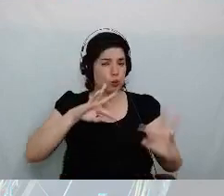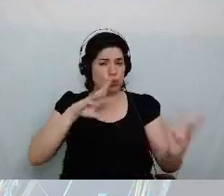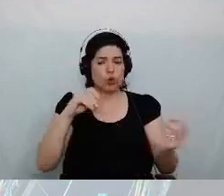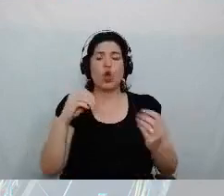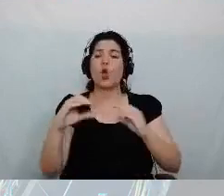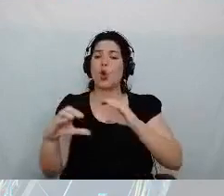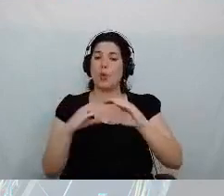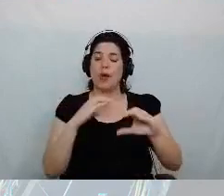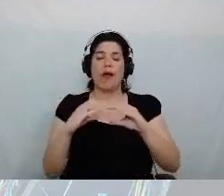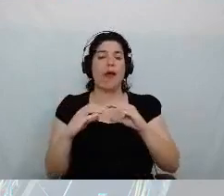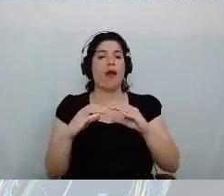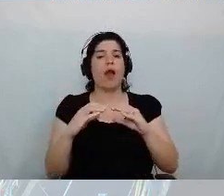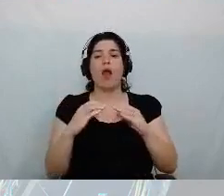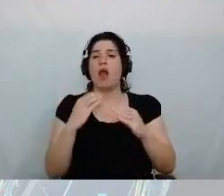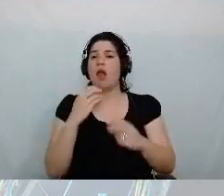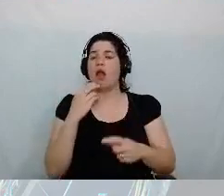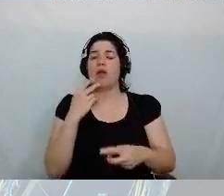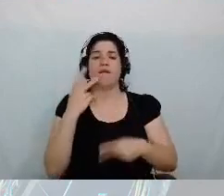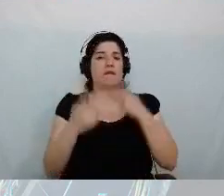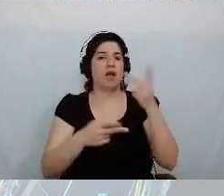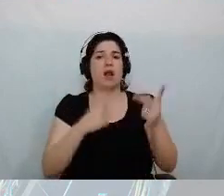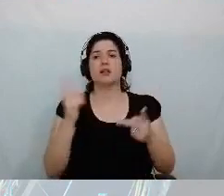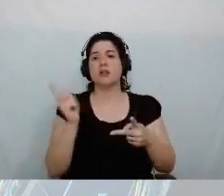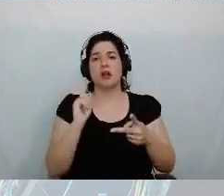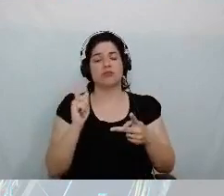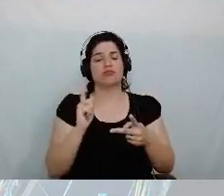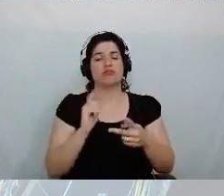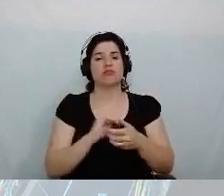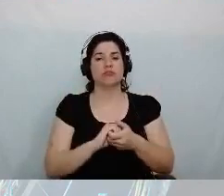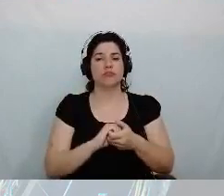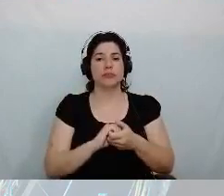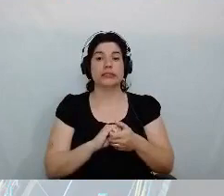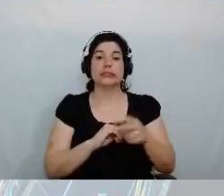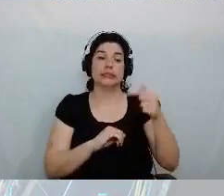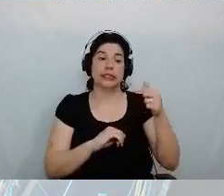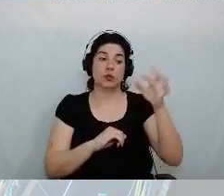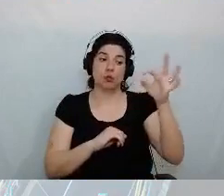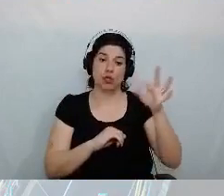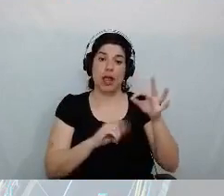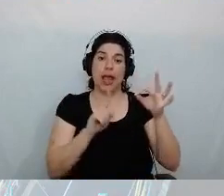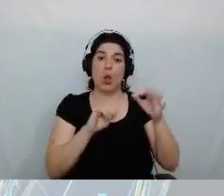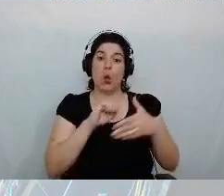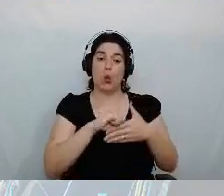verbal. Beleza? 7% é conteúdo,